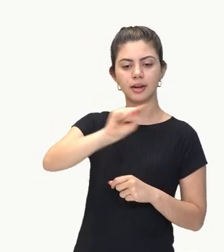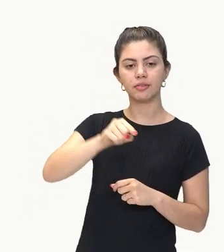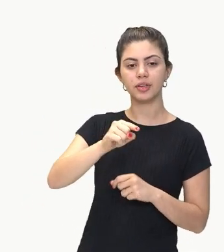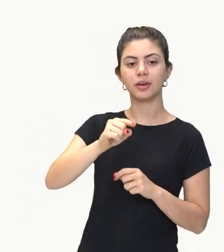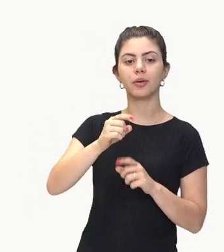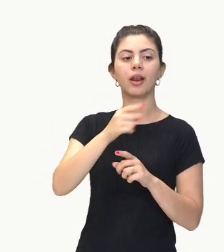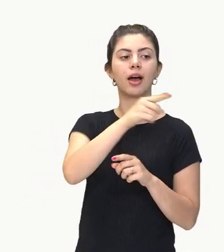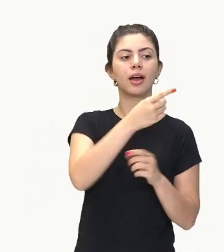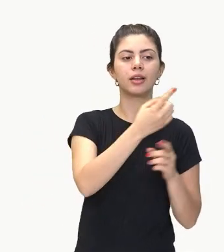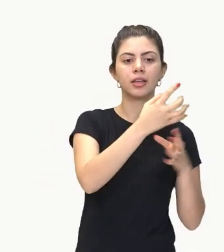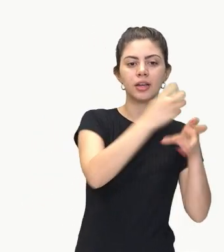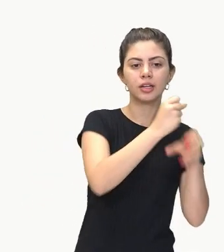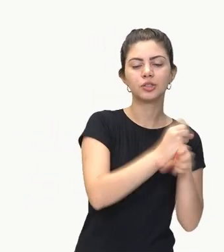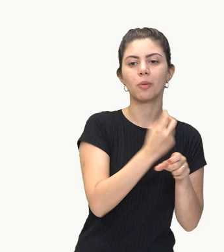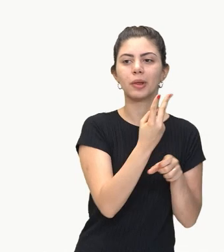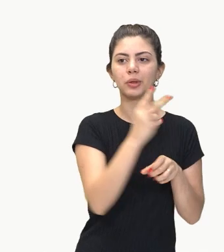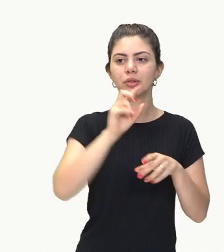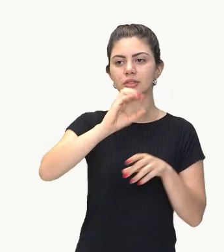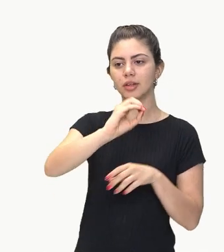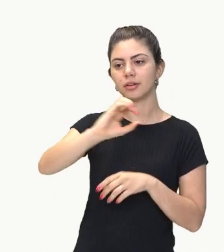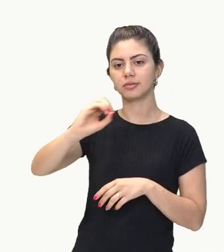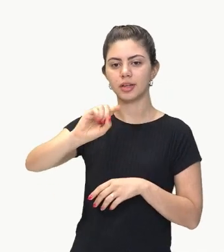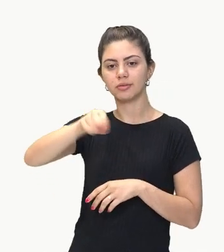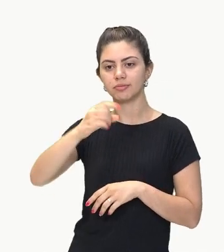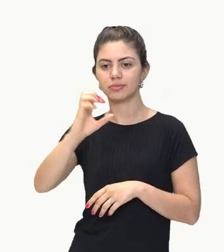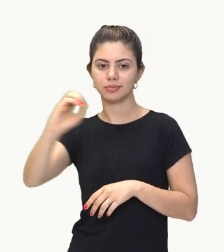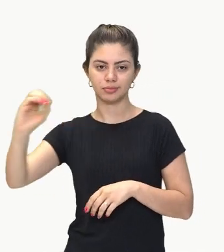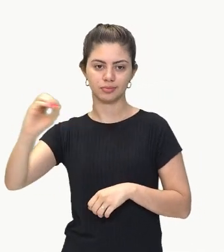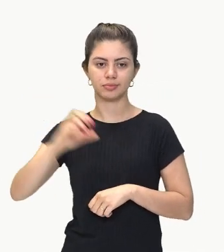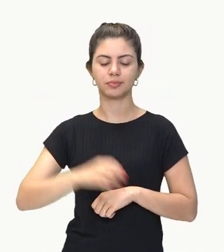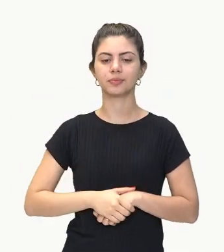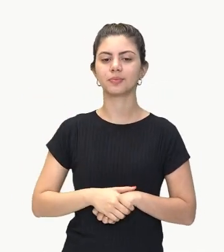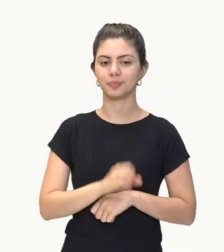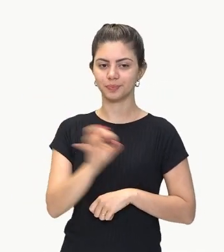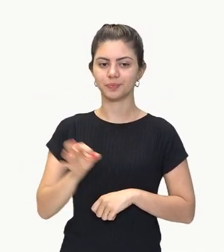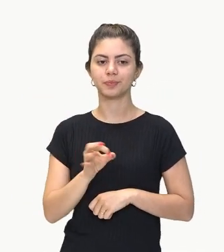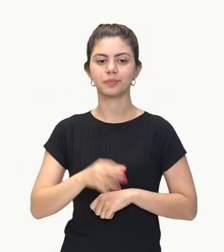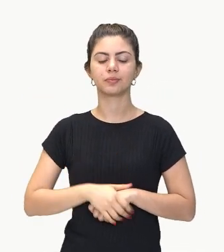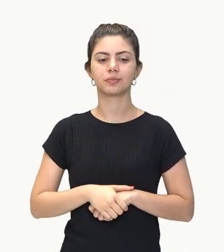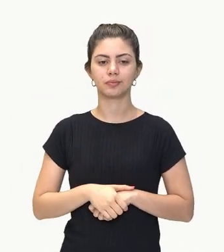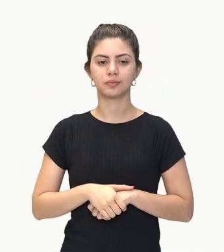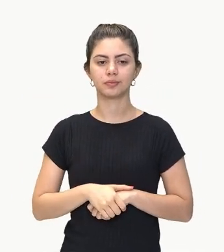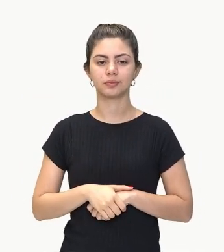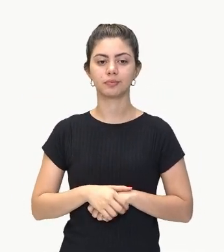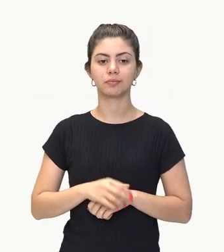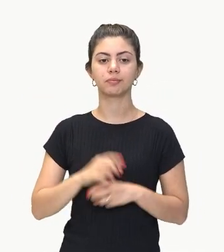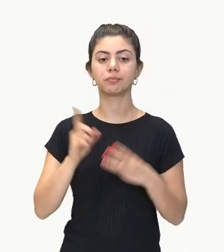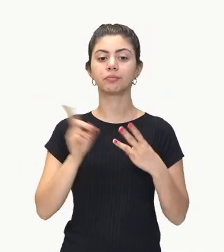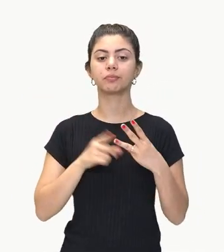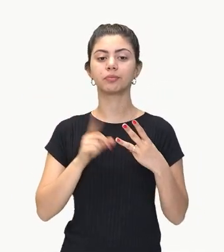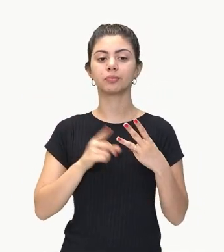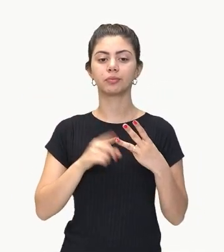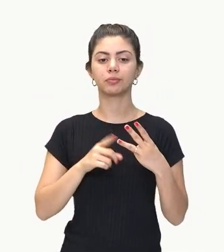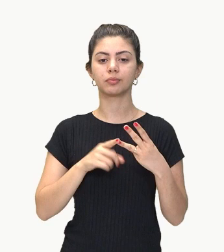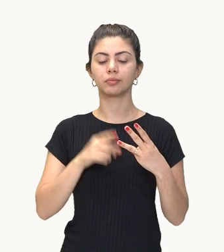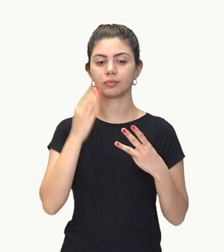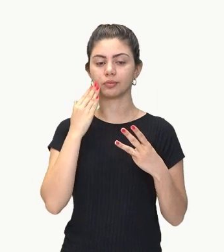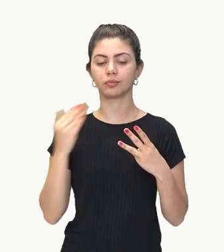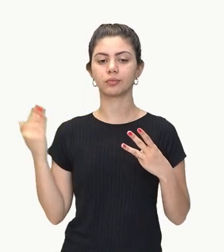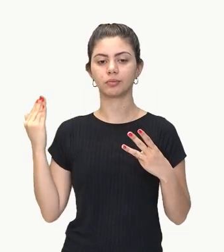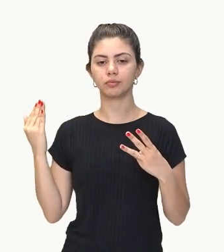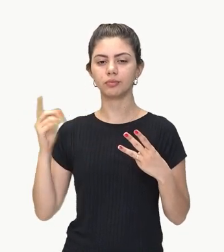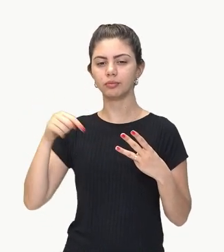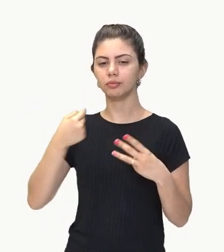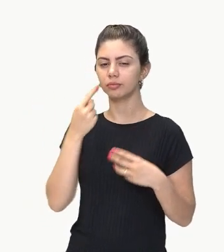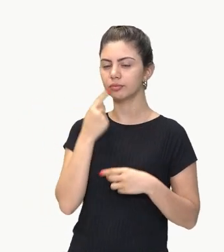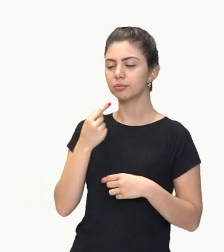vírgula. Tudo bem? Próxima etapa aqui. Olha,